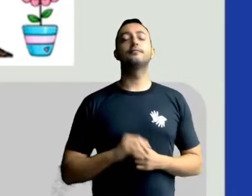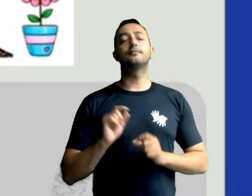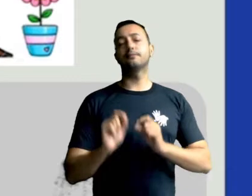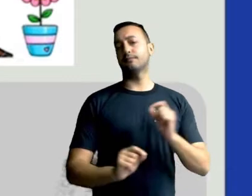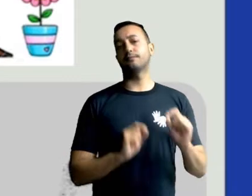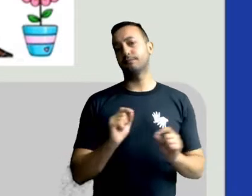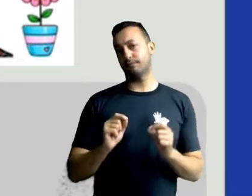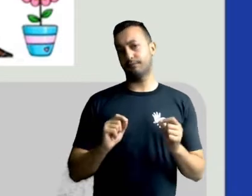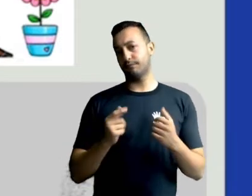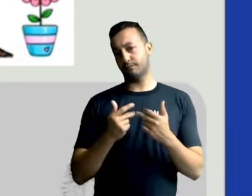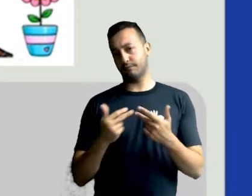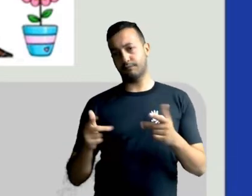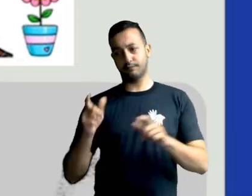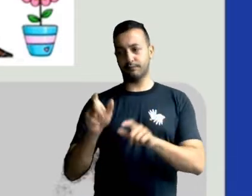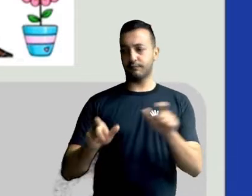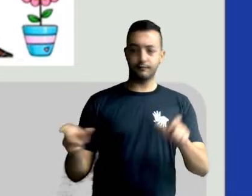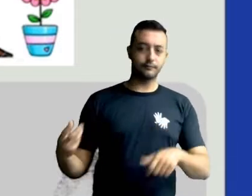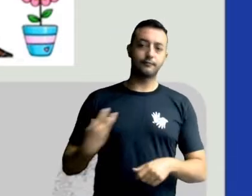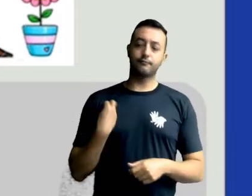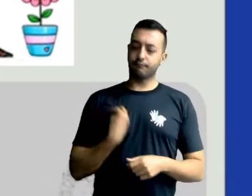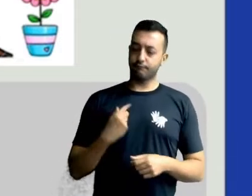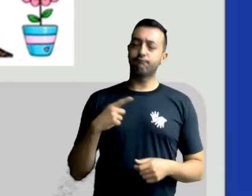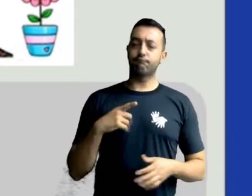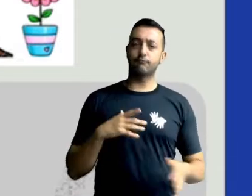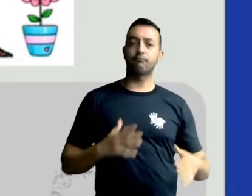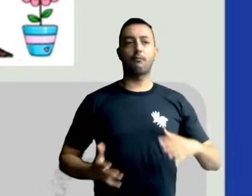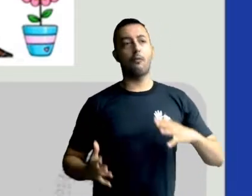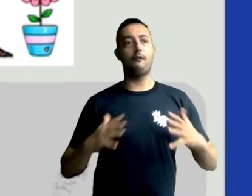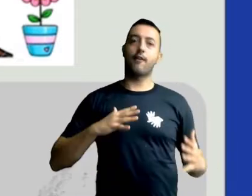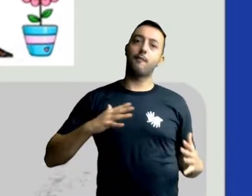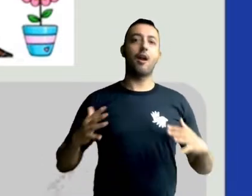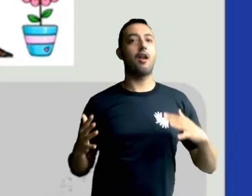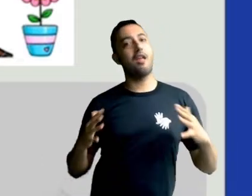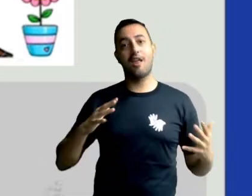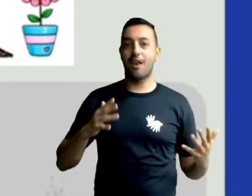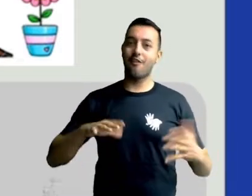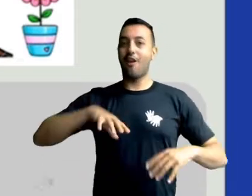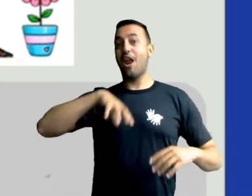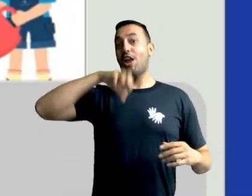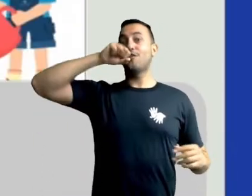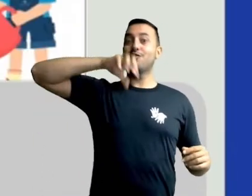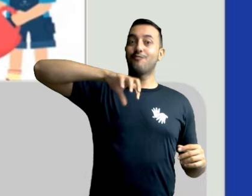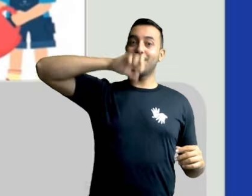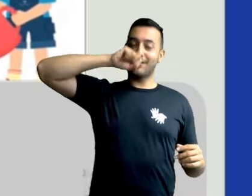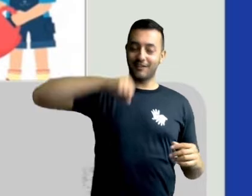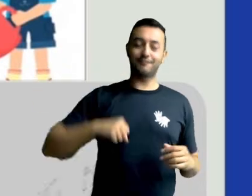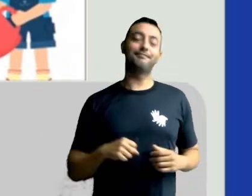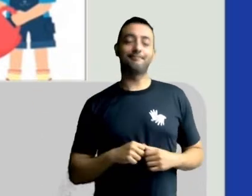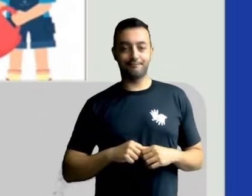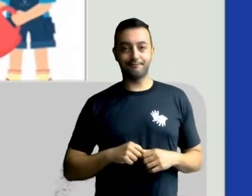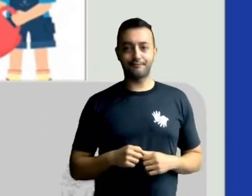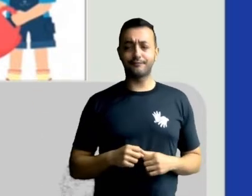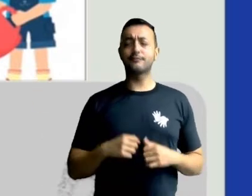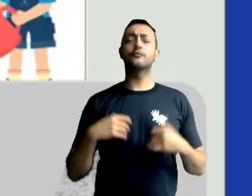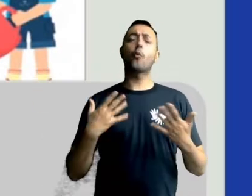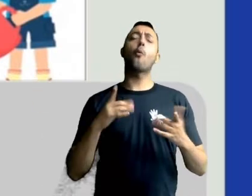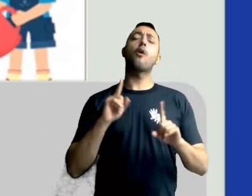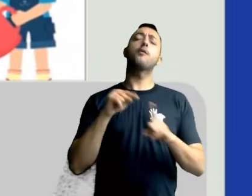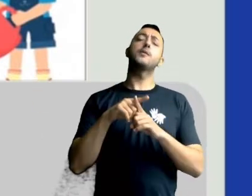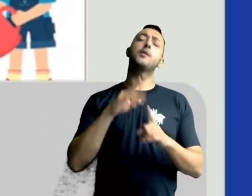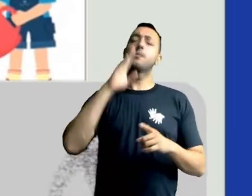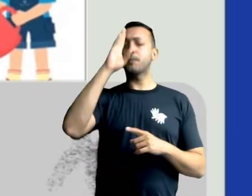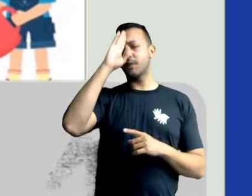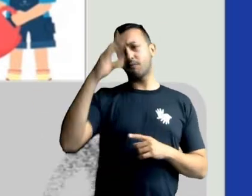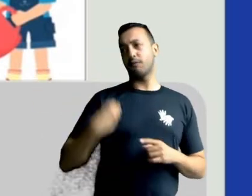vivos, gente, são todos aqueles seres que têm vida, que se movimentam, que respiram, tá bom? Então, quais são as